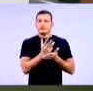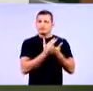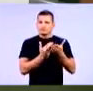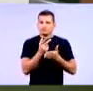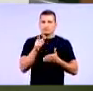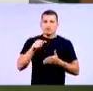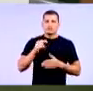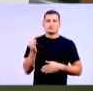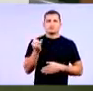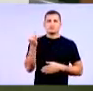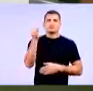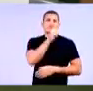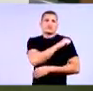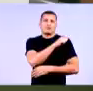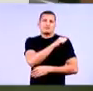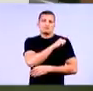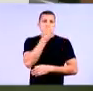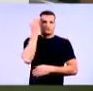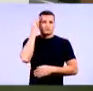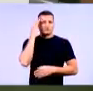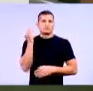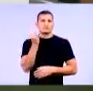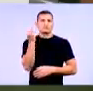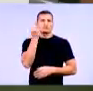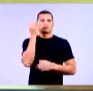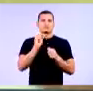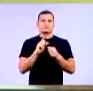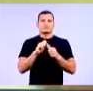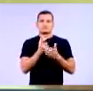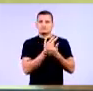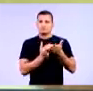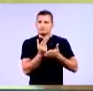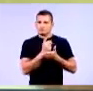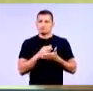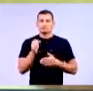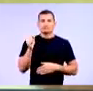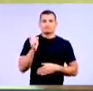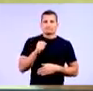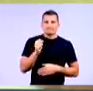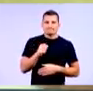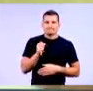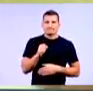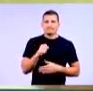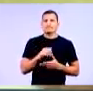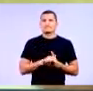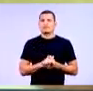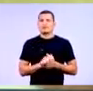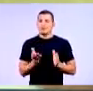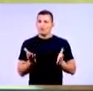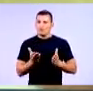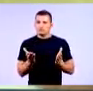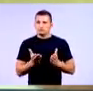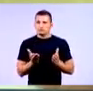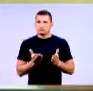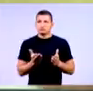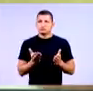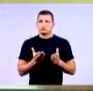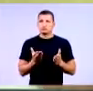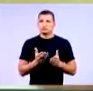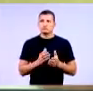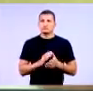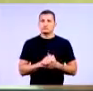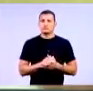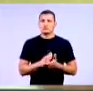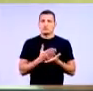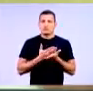essencial, né, para que os alunos entendam a importância de criar diagramas. Sim, é aqui nesse exato momento em que a gente começa